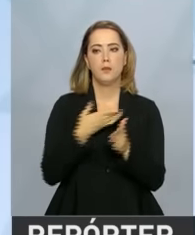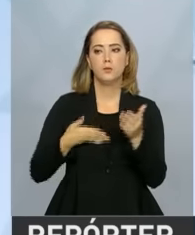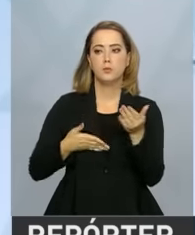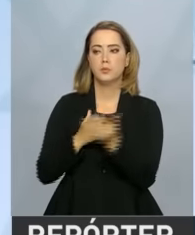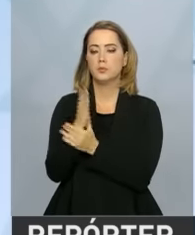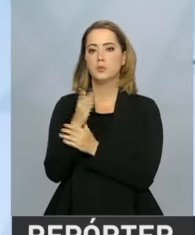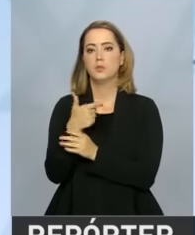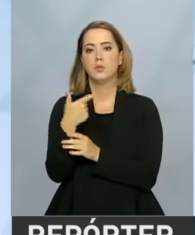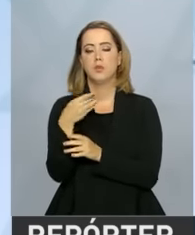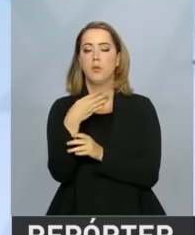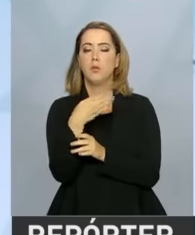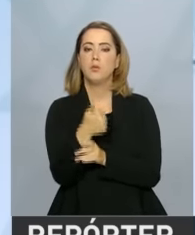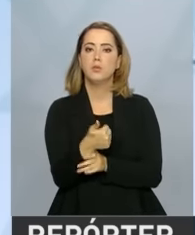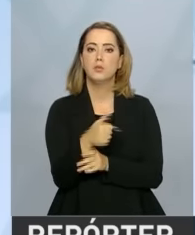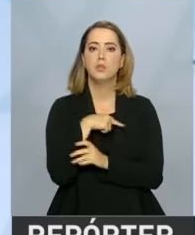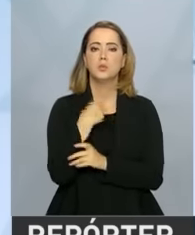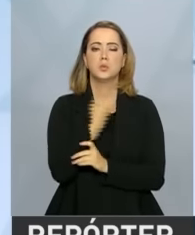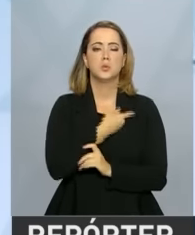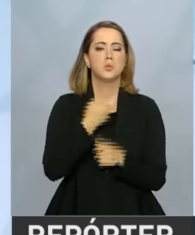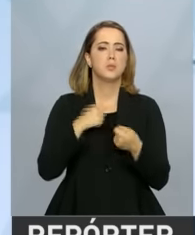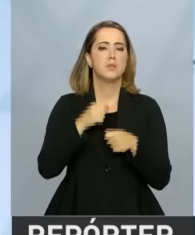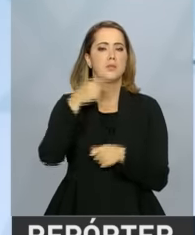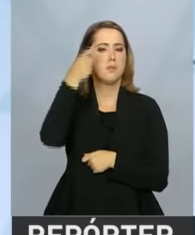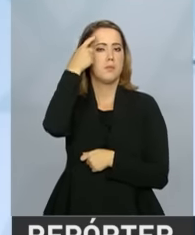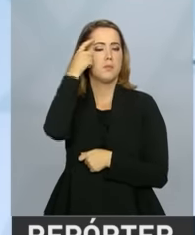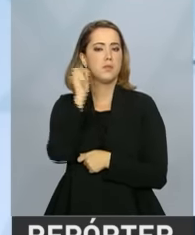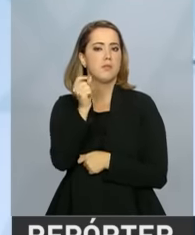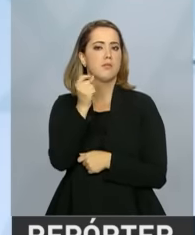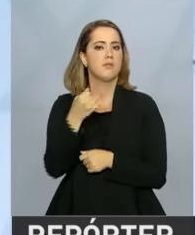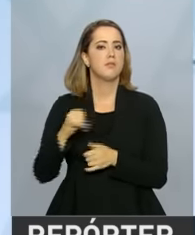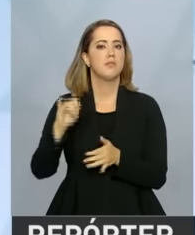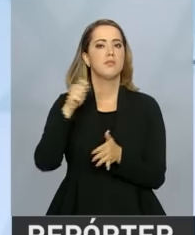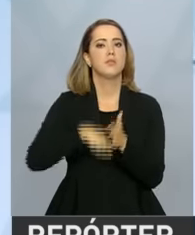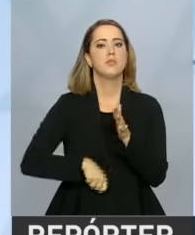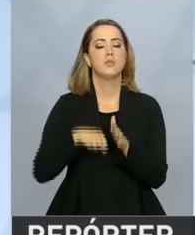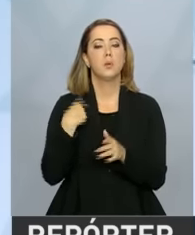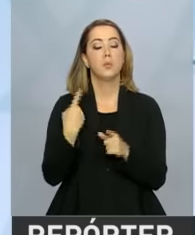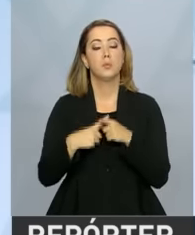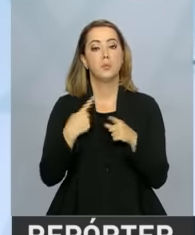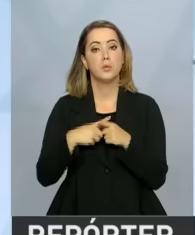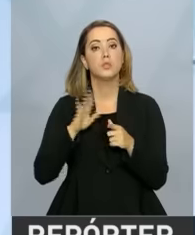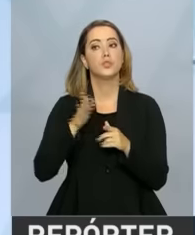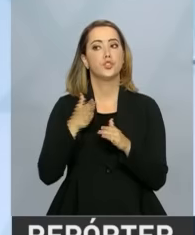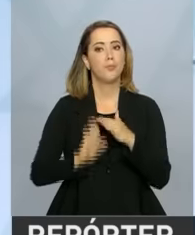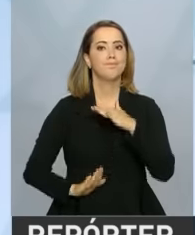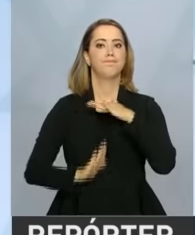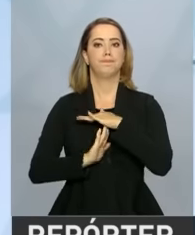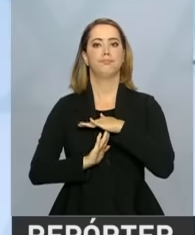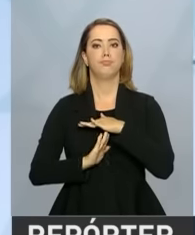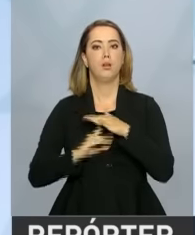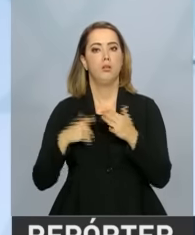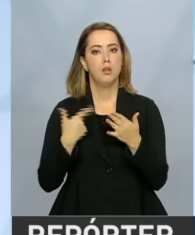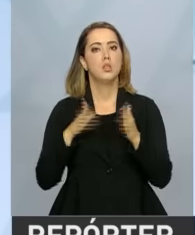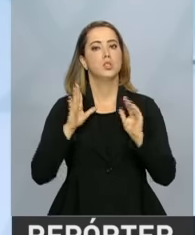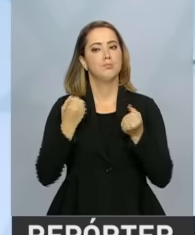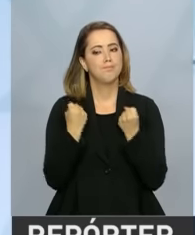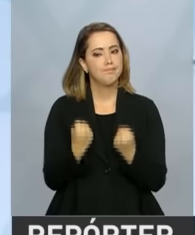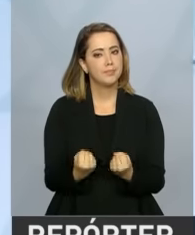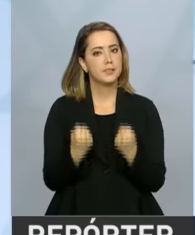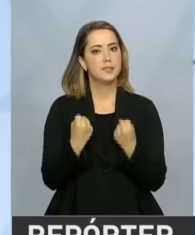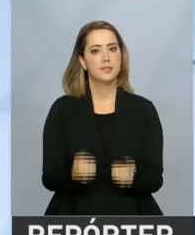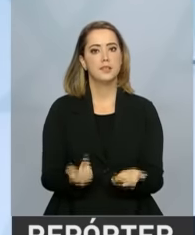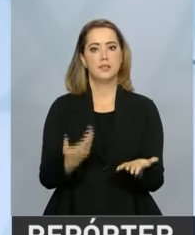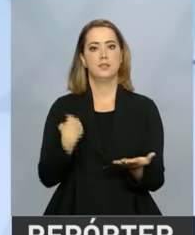241, nós não precisamos pensar em tributo, porque, convenhamos, a carga tributária chegou ao seu limite. É pesada, nós todos